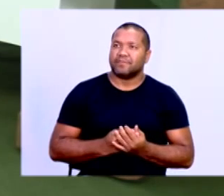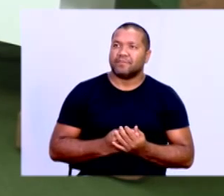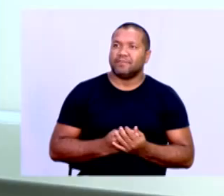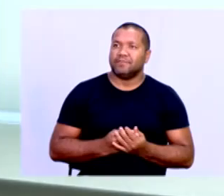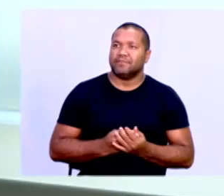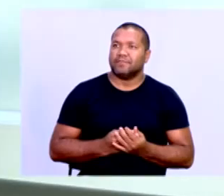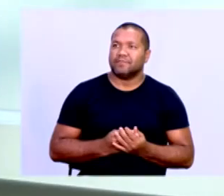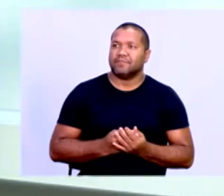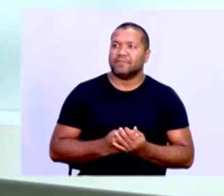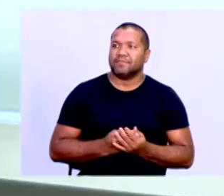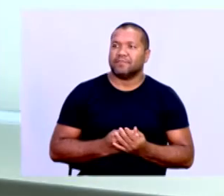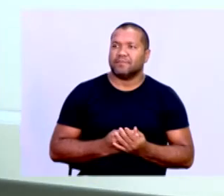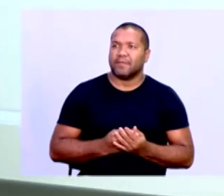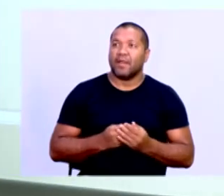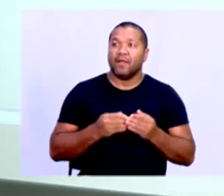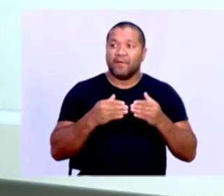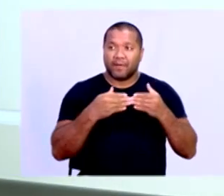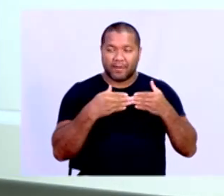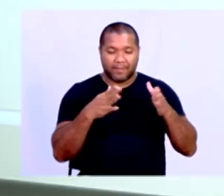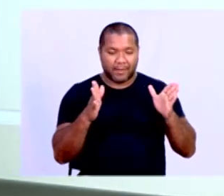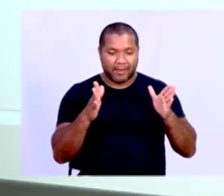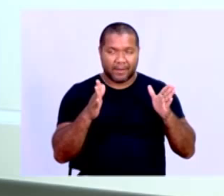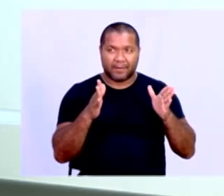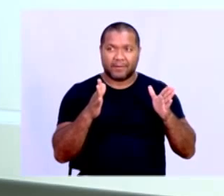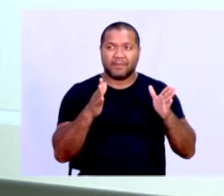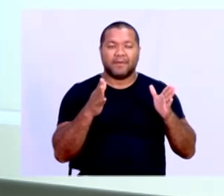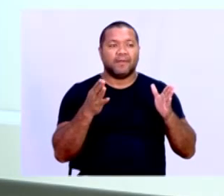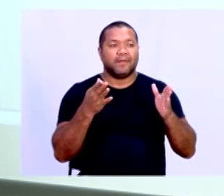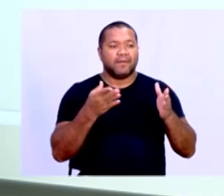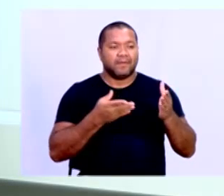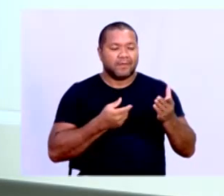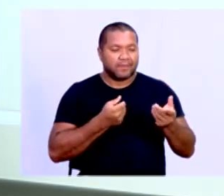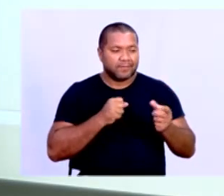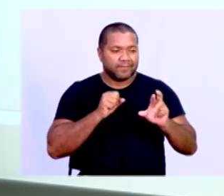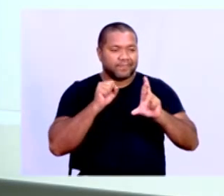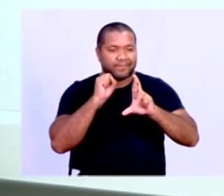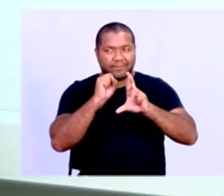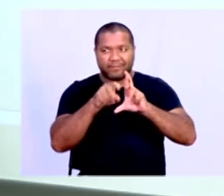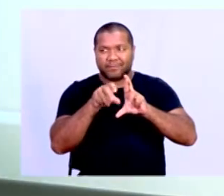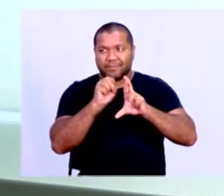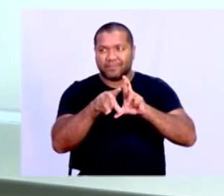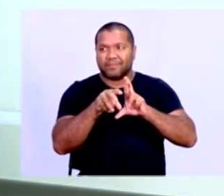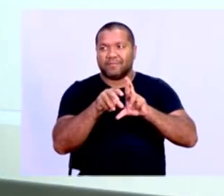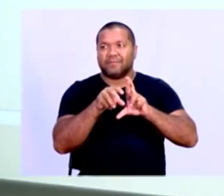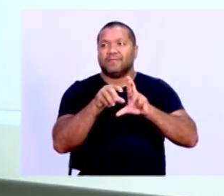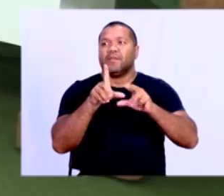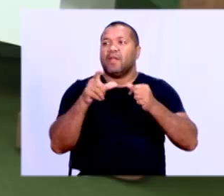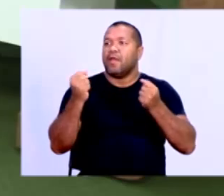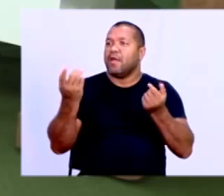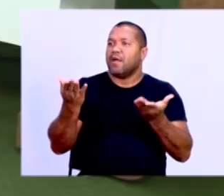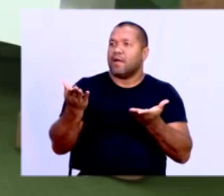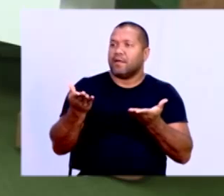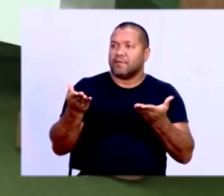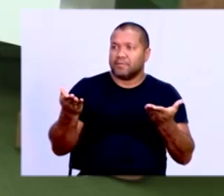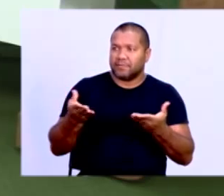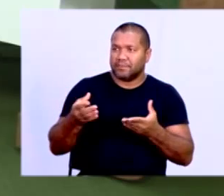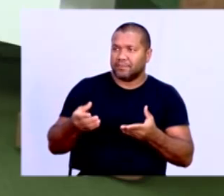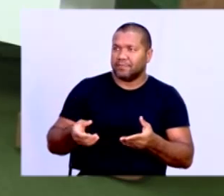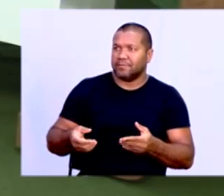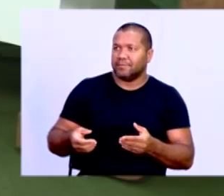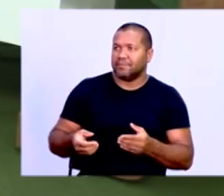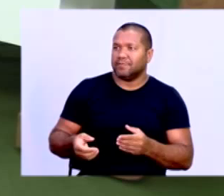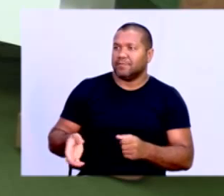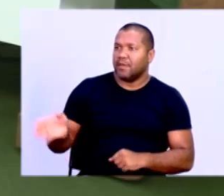ficam abertas aí a participação da atividade de percurso. Eu me despeço de você.